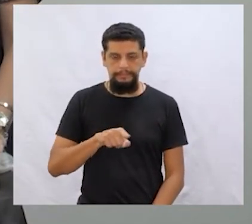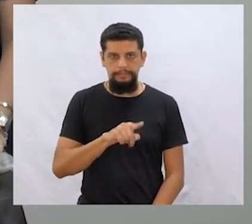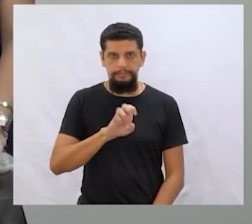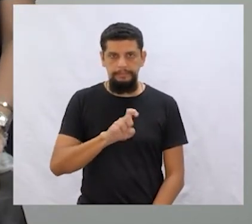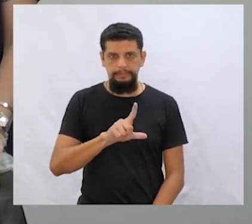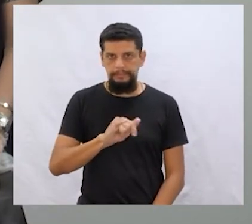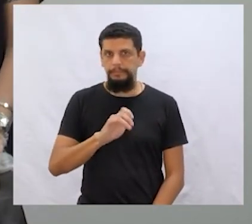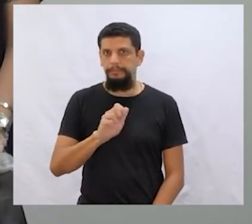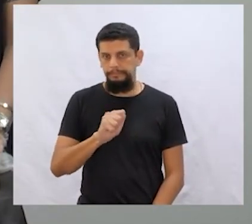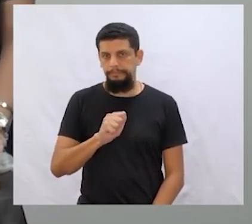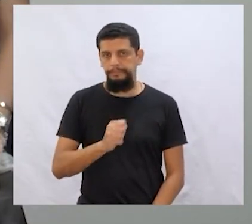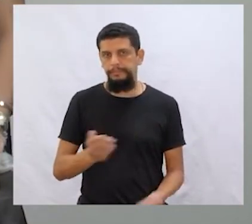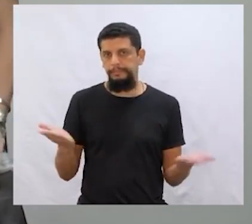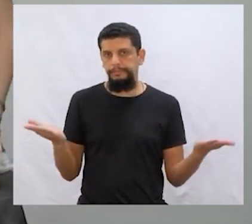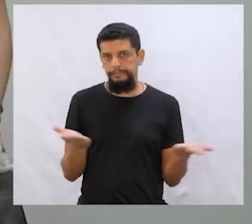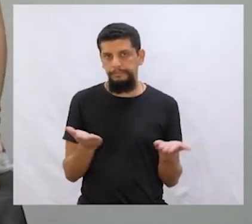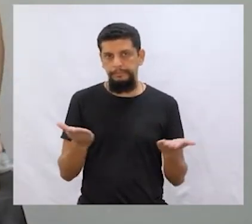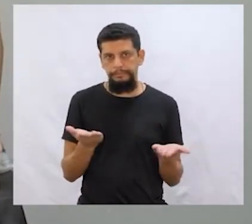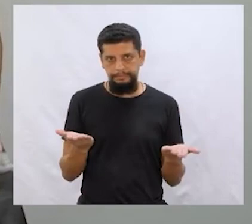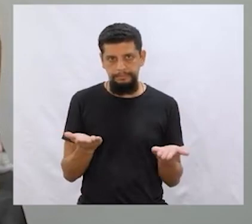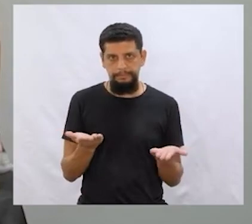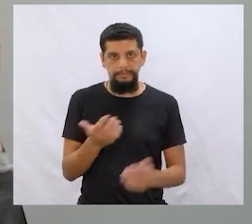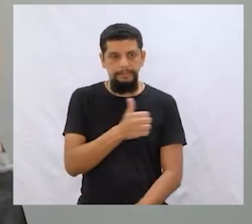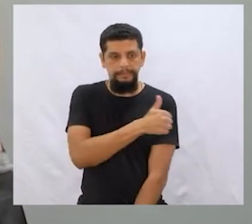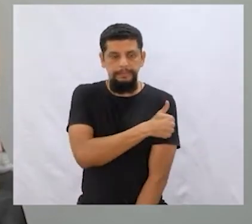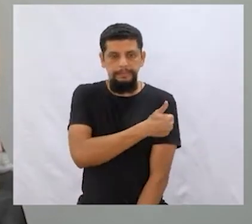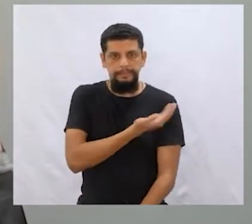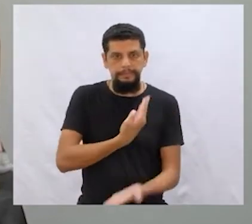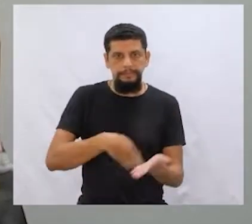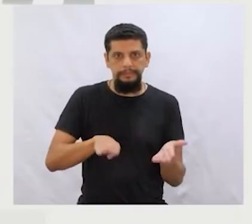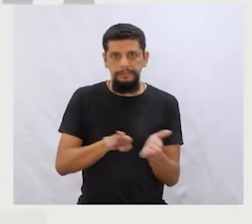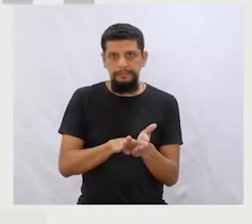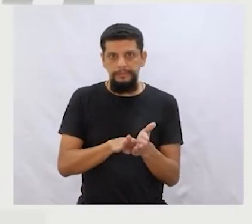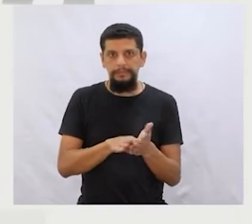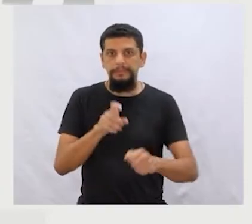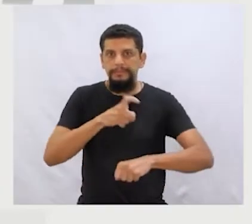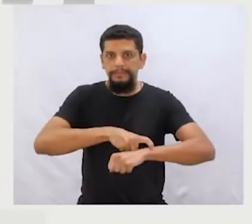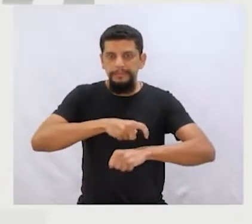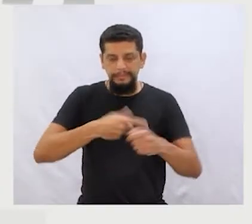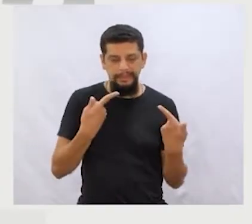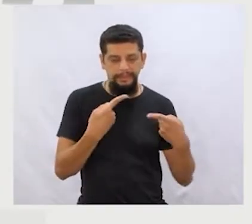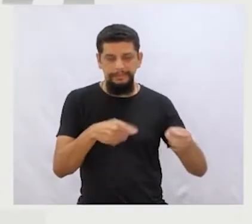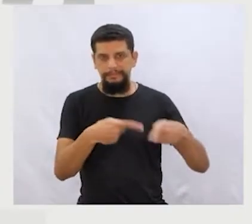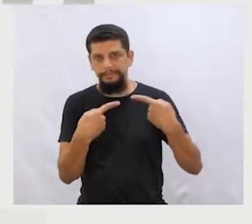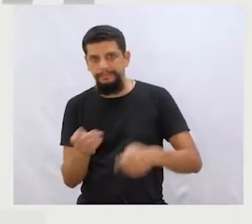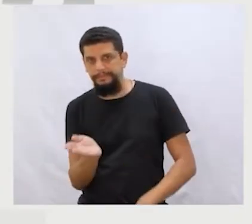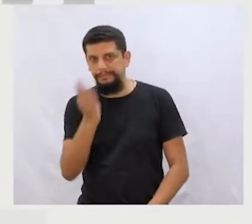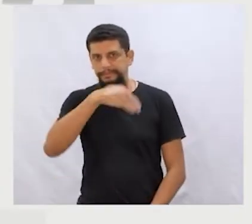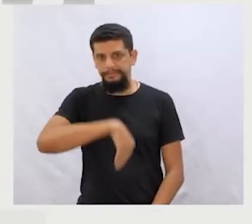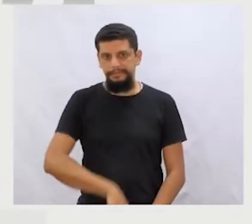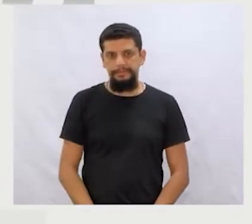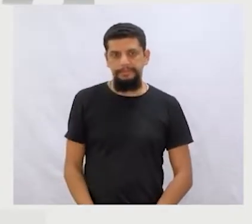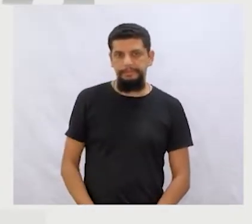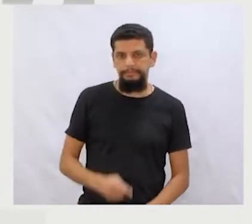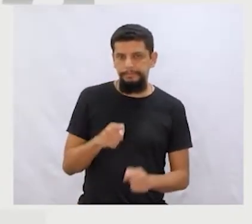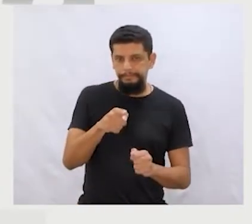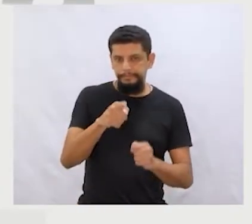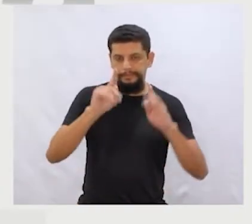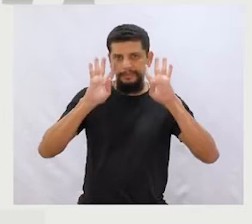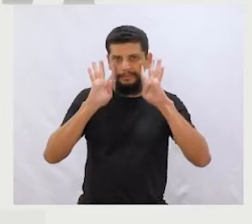Zélia. E agora, crianças, chegou a hora dos nossos desafios. Vamos lá?